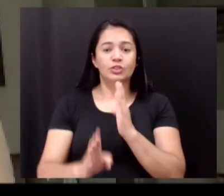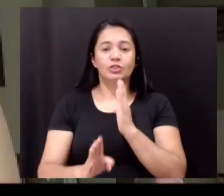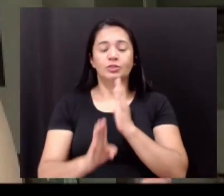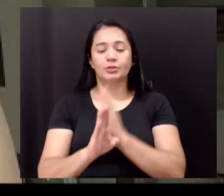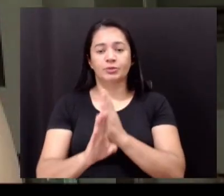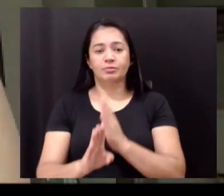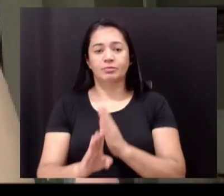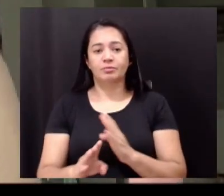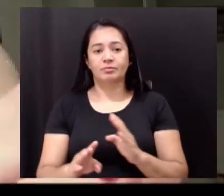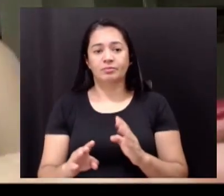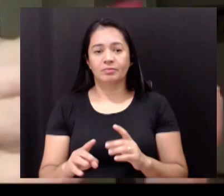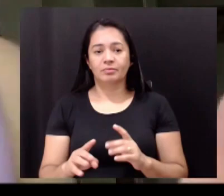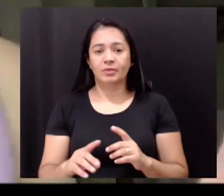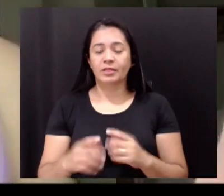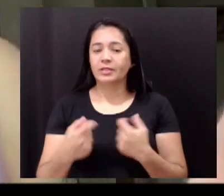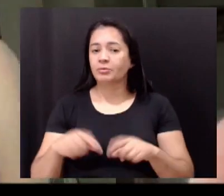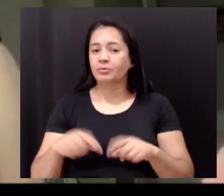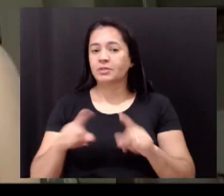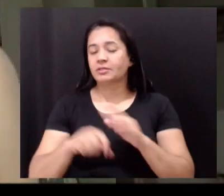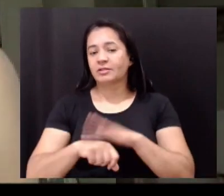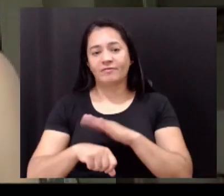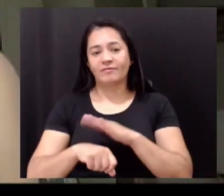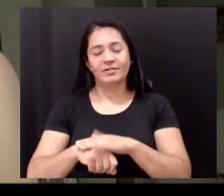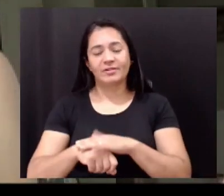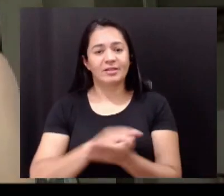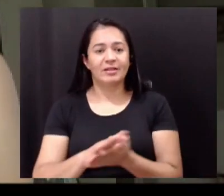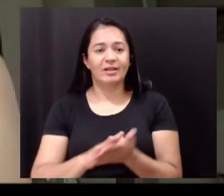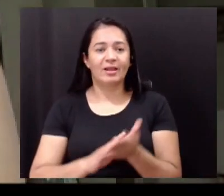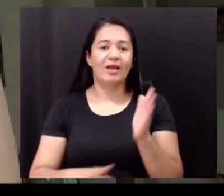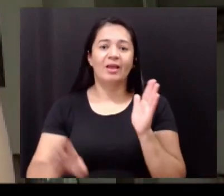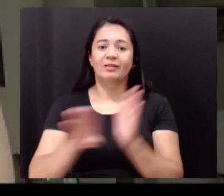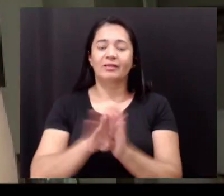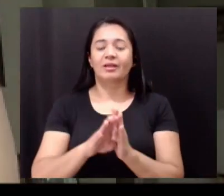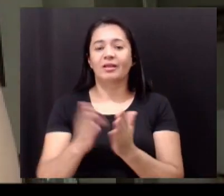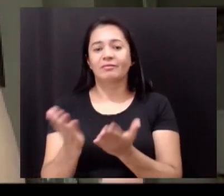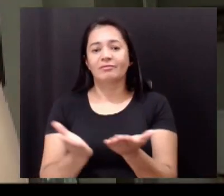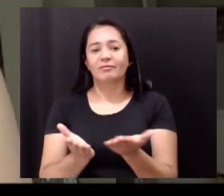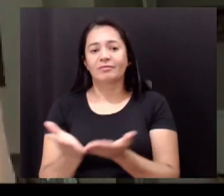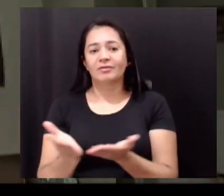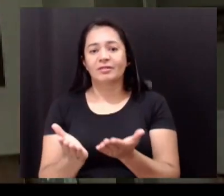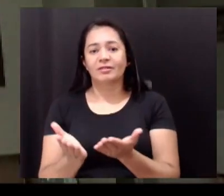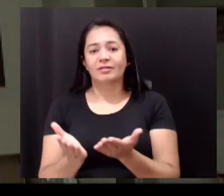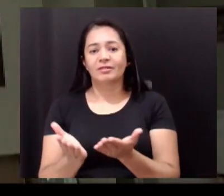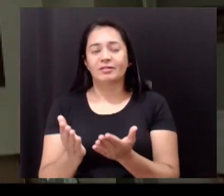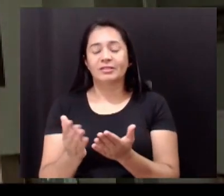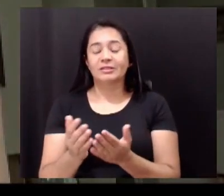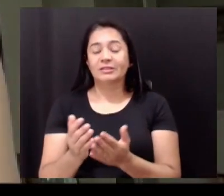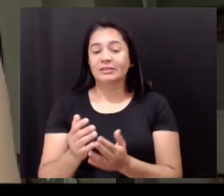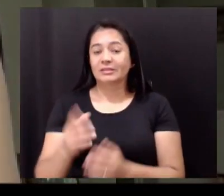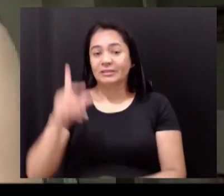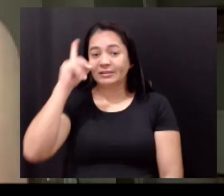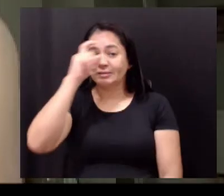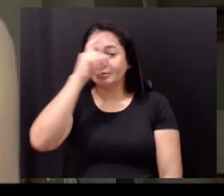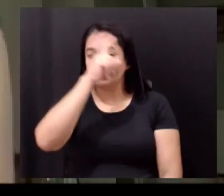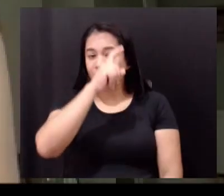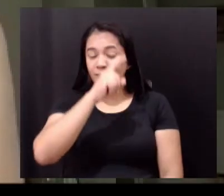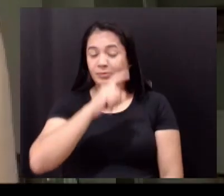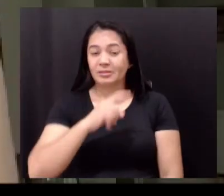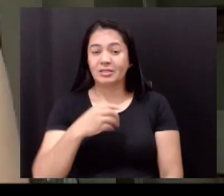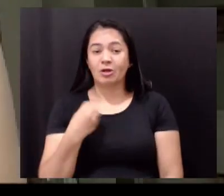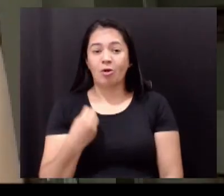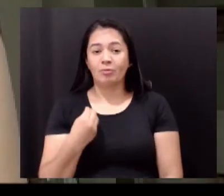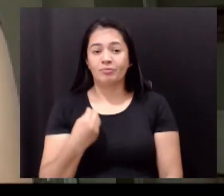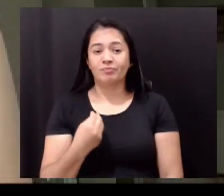fazer nada, até fazer um tratamento extremamente agressivo que chega ao ponto de falar em